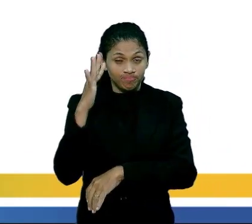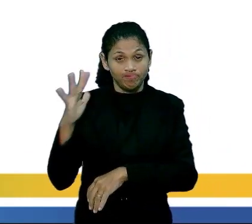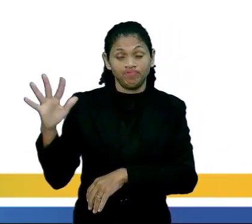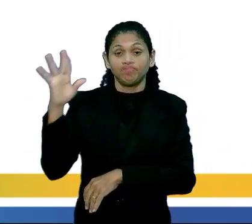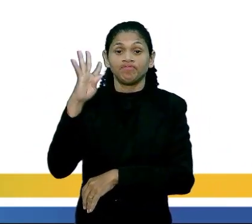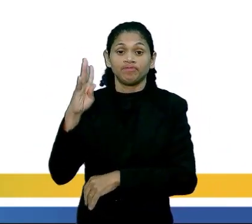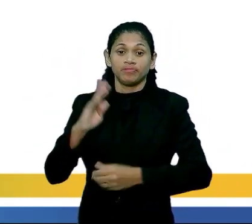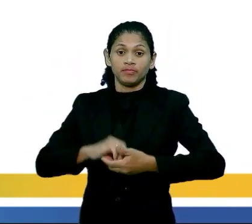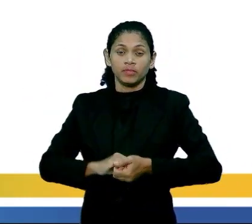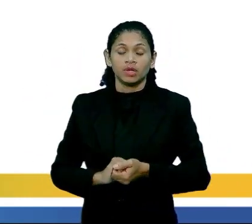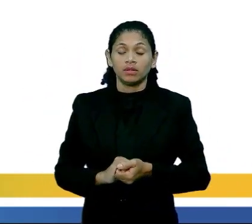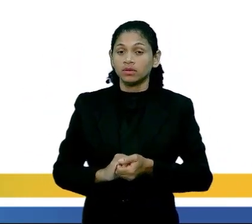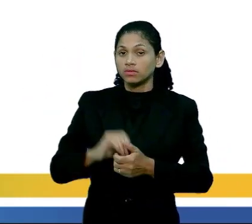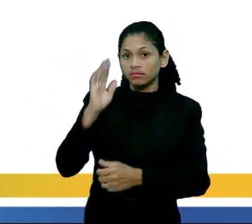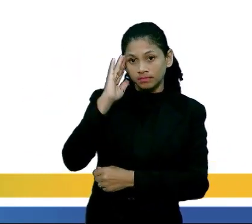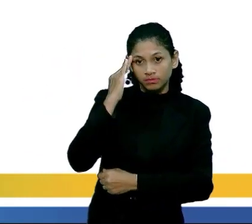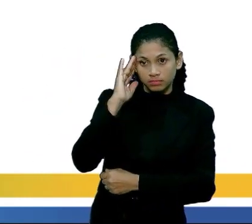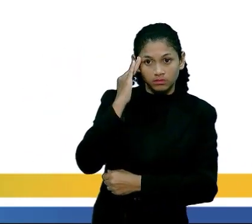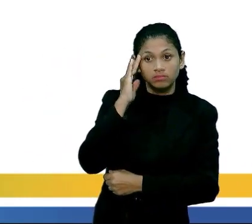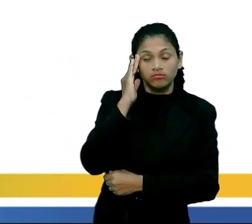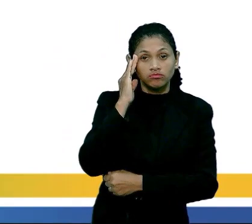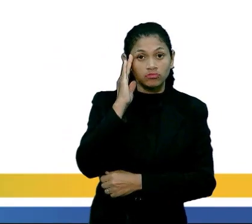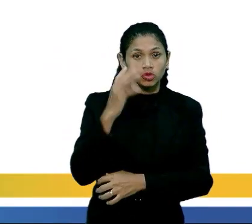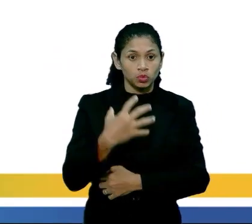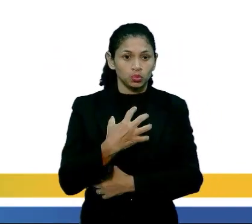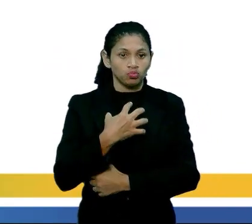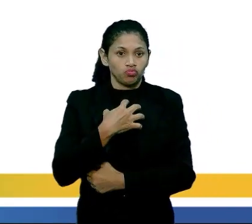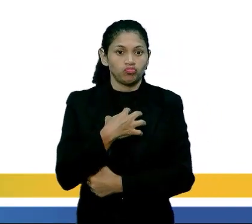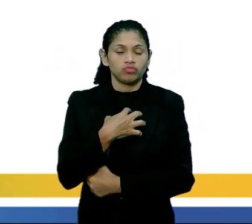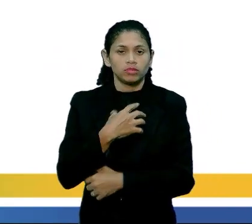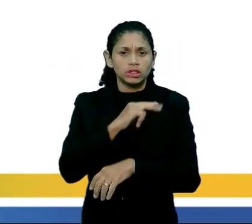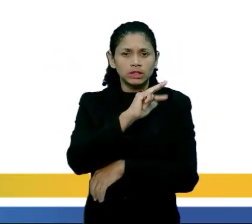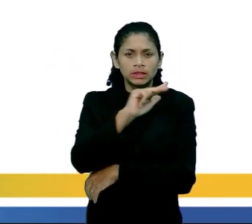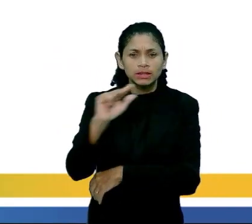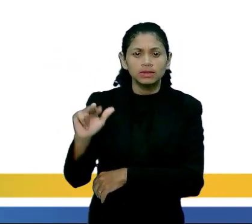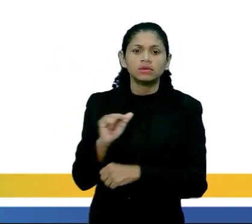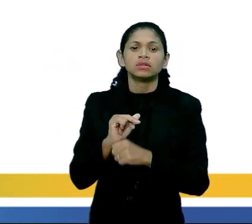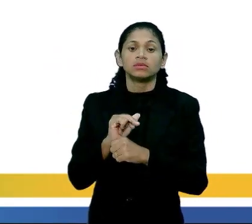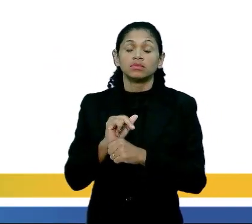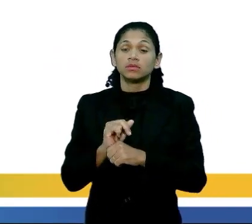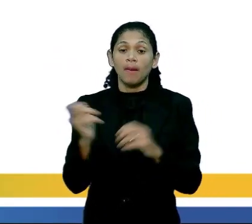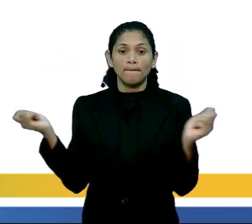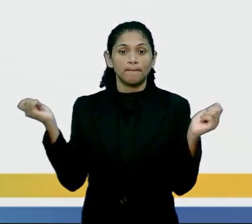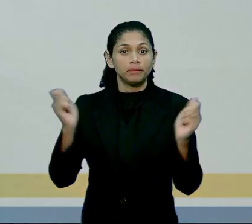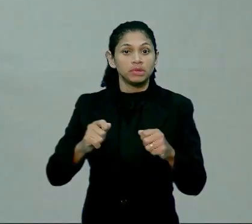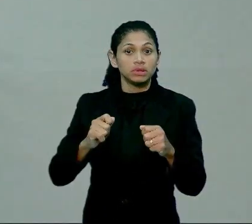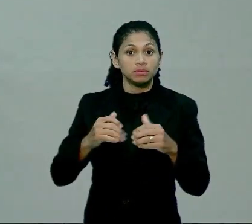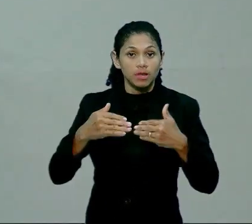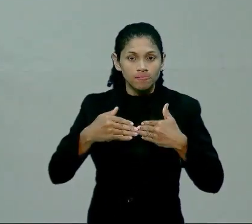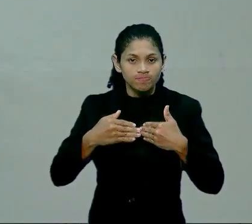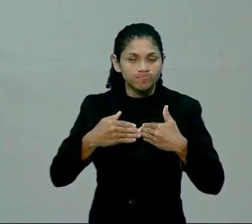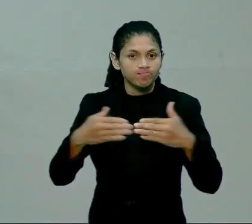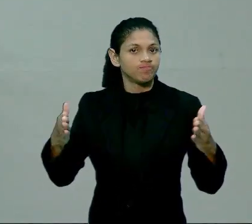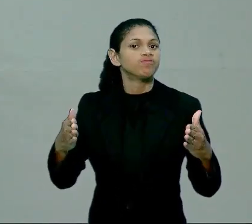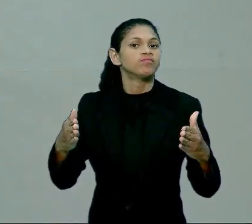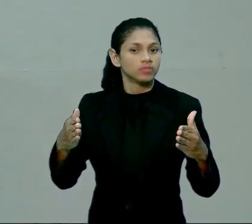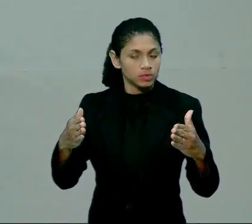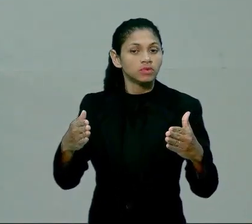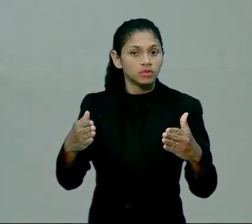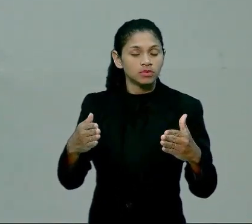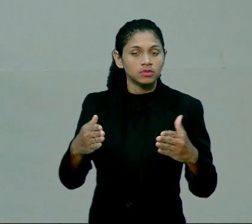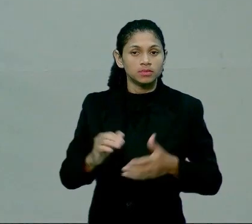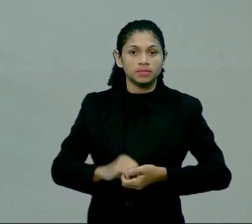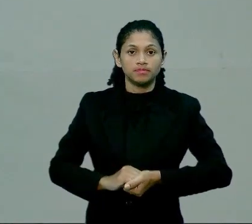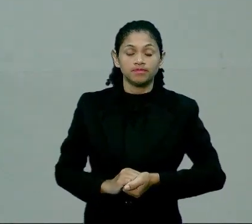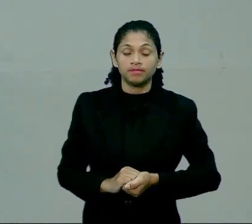sentido, compreender os efeitos de tais ações é possibilitar a ruptura de tal sistema. Então, qual é o direcionamento aqui?